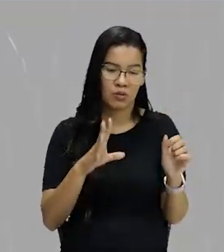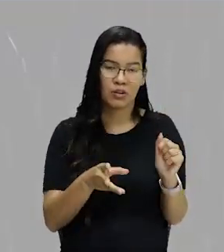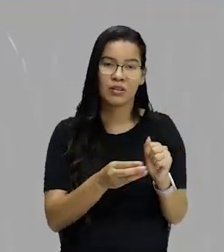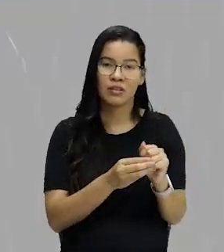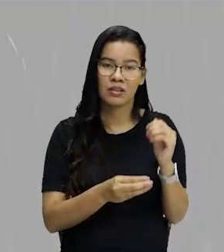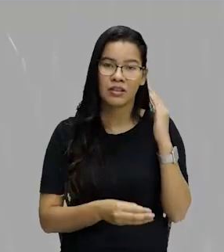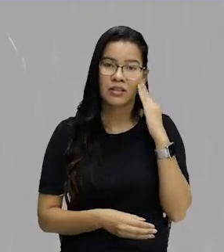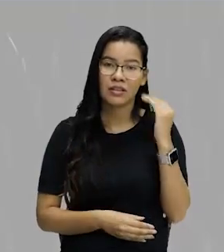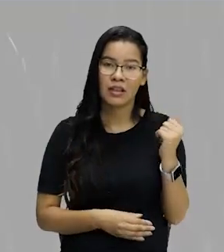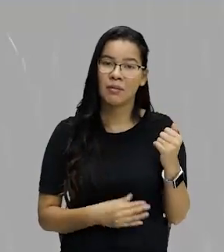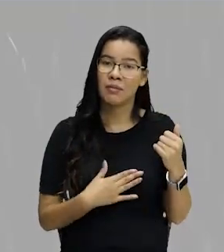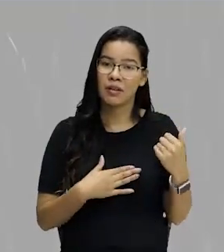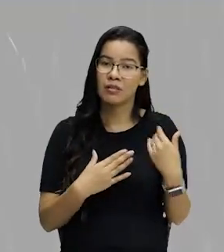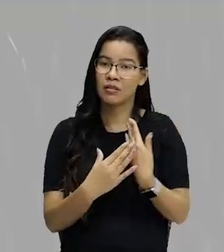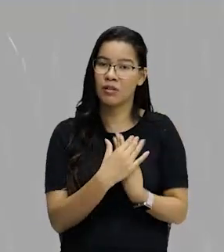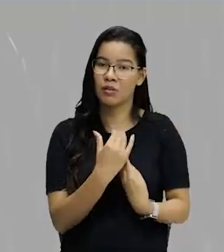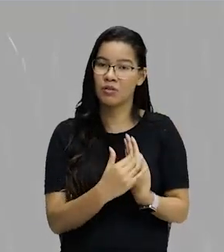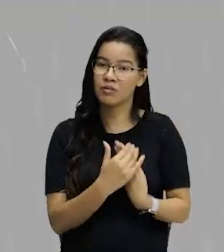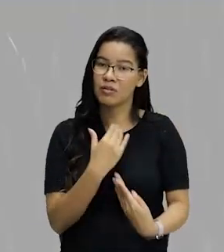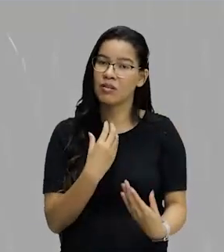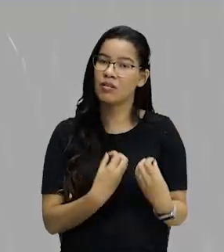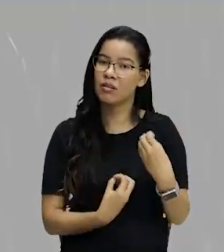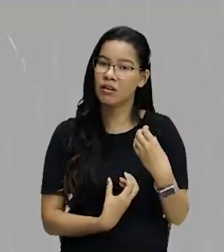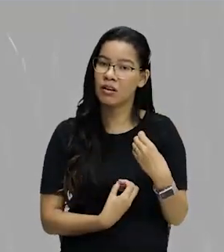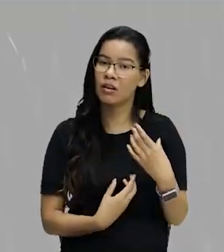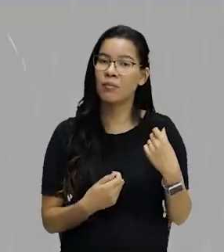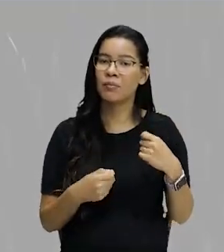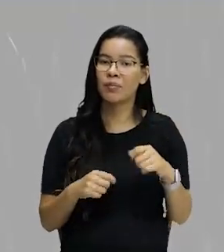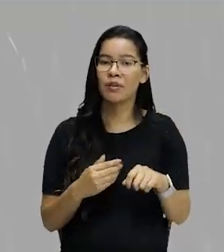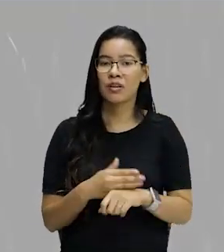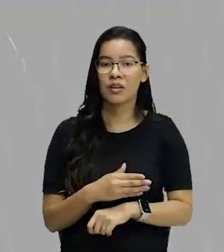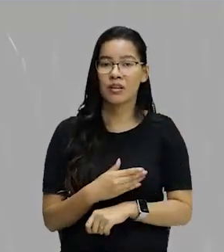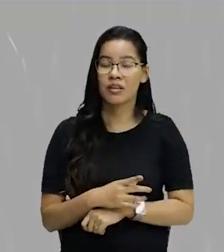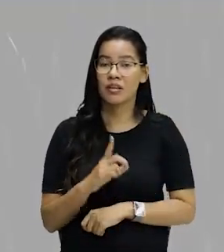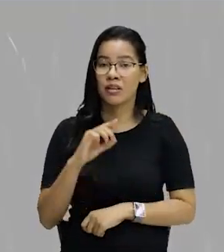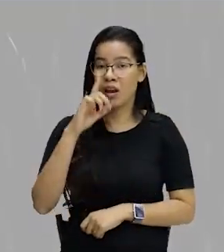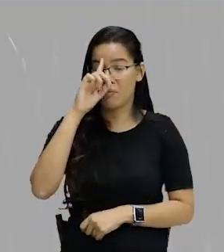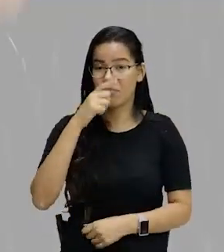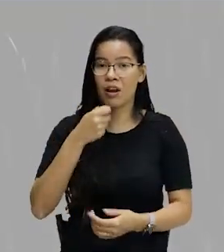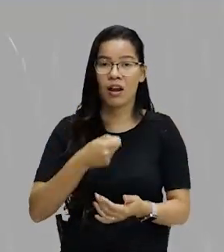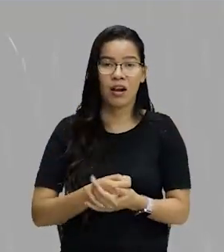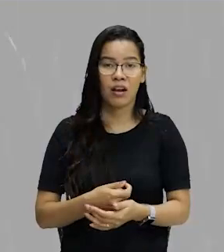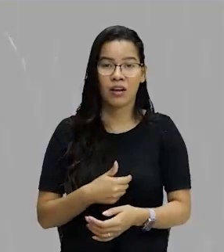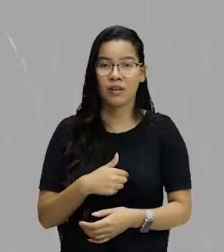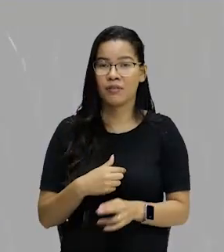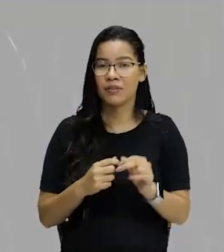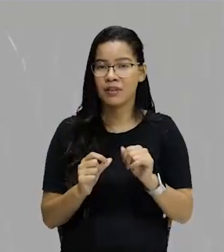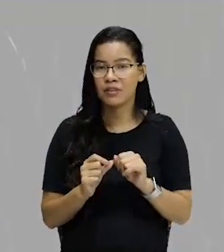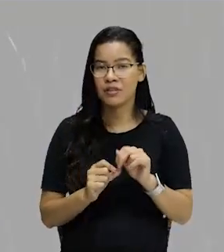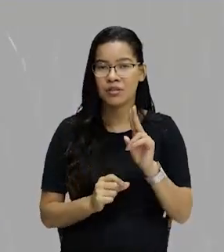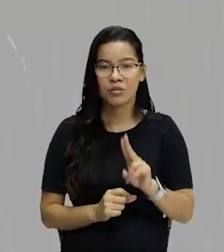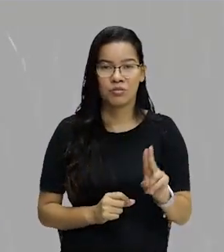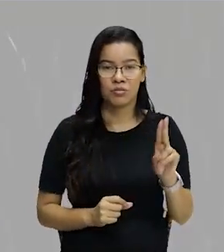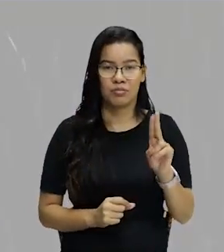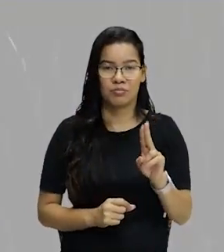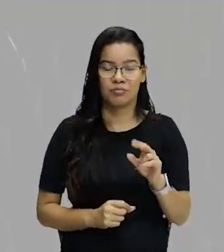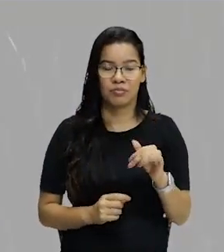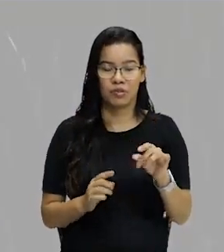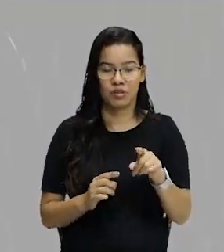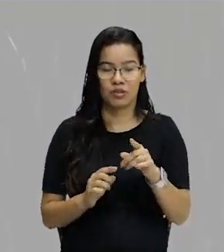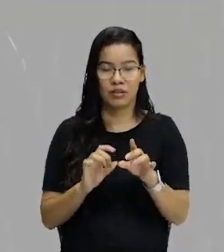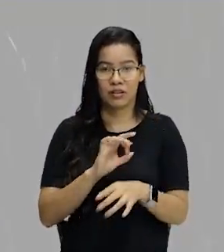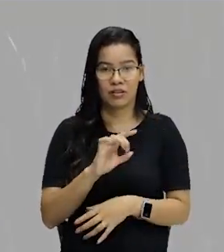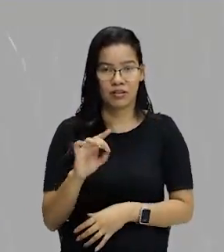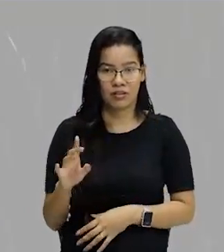como conduzir, me dá esses ensinamentos para que eu possa praticar. E obrigatoriamente eu vou fazer o uso desses equipamentos.